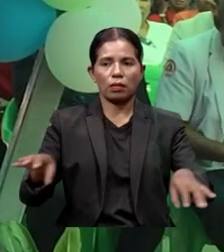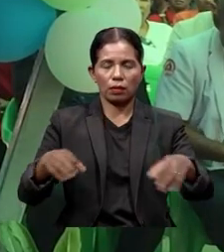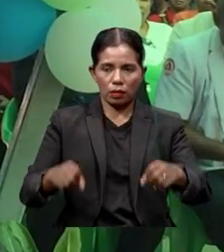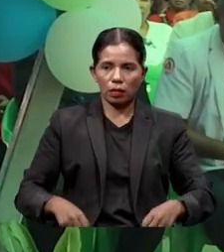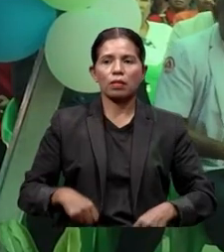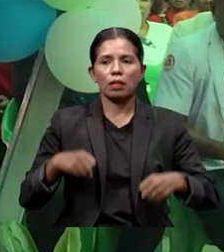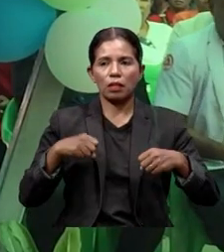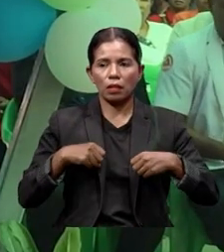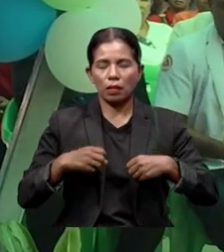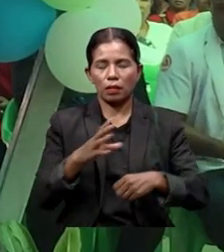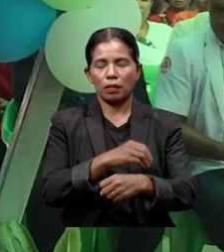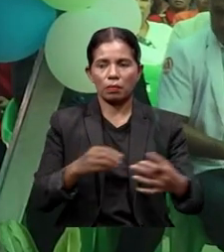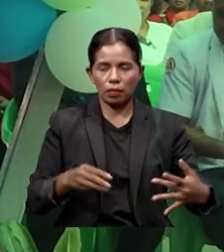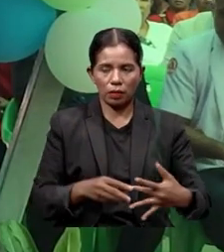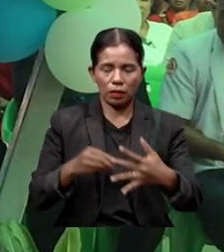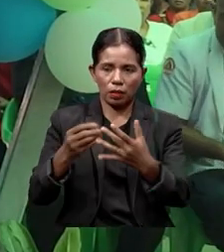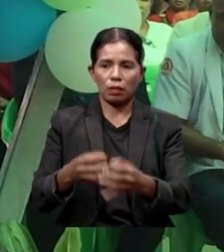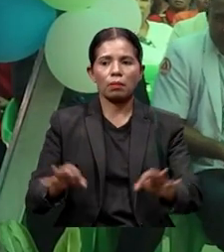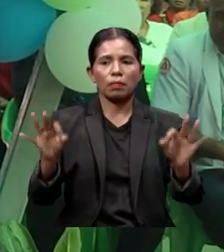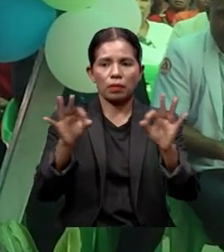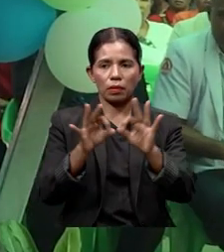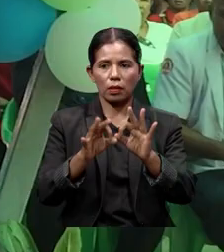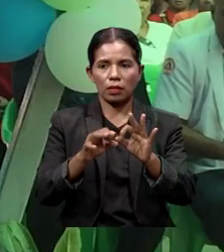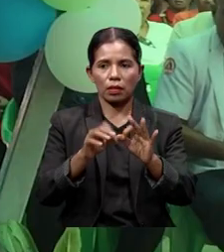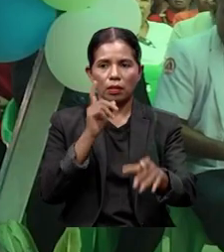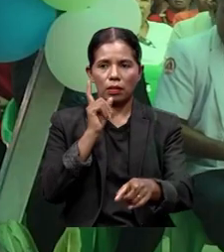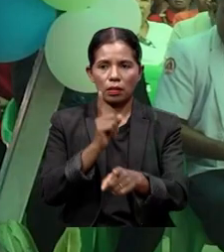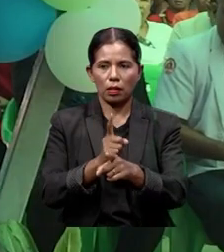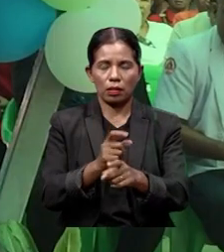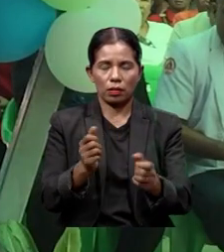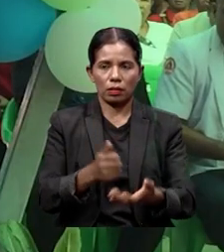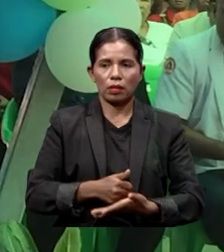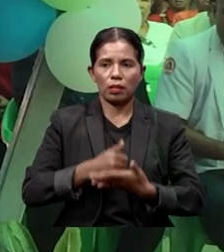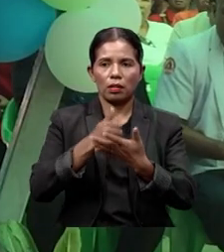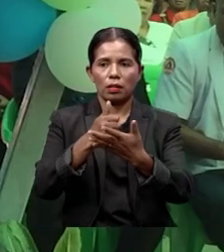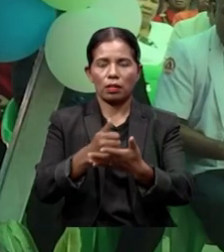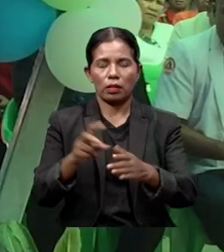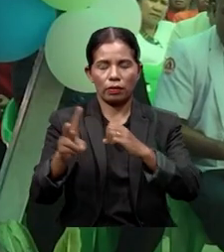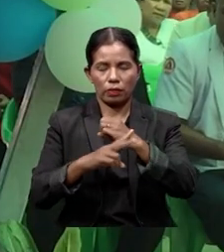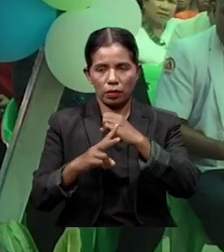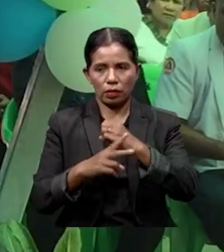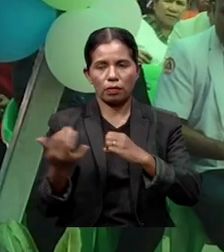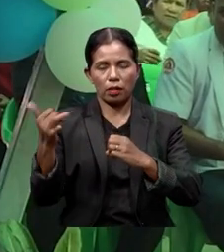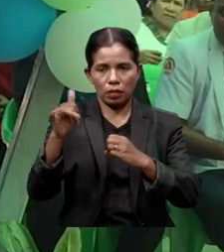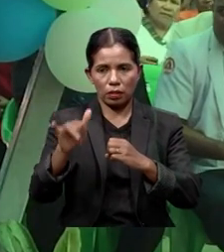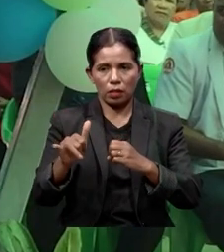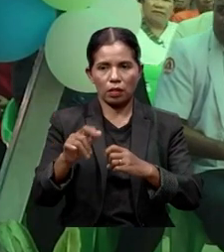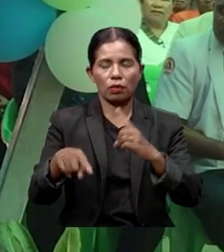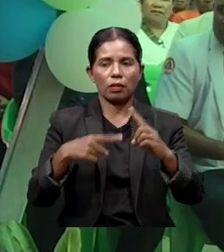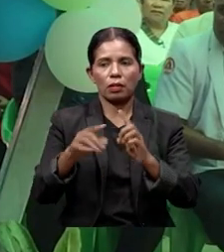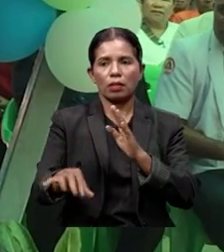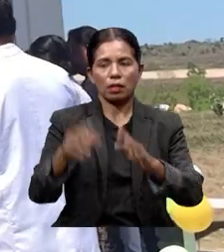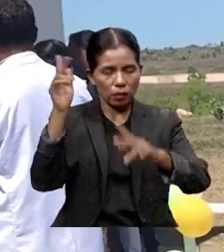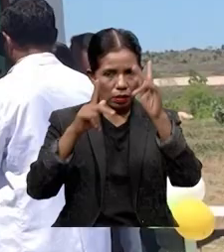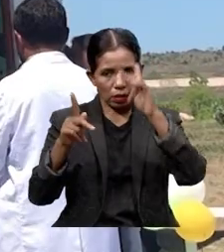saúde, essencial e importante, teves pode facilitar a vítima Sira, qual irá metam caso